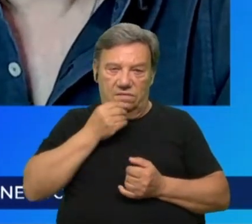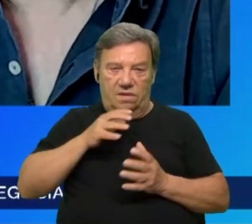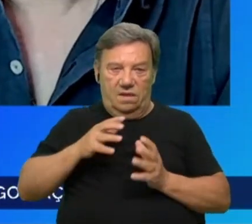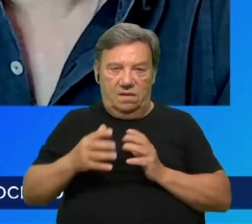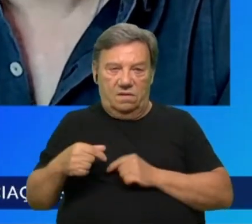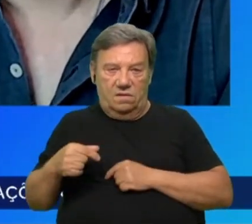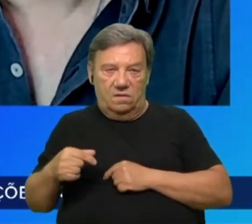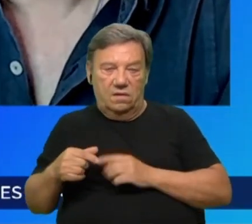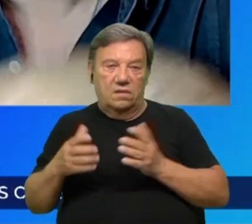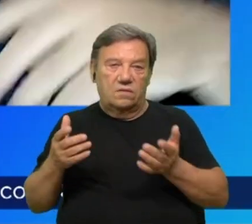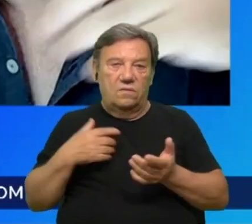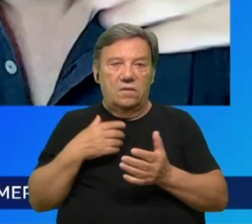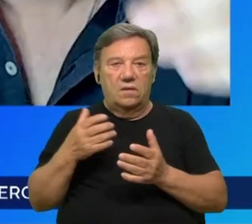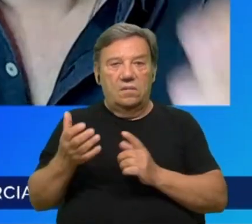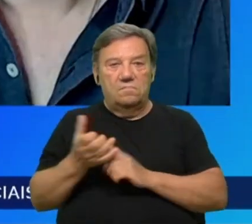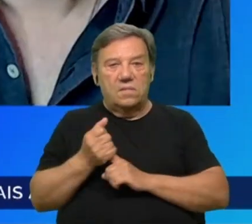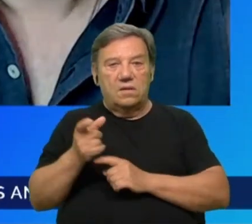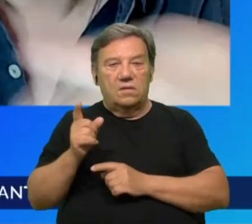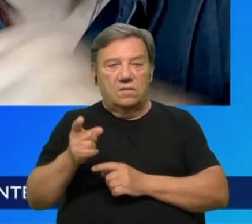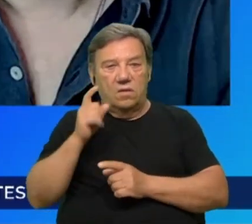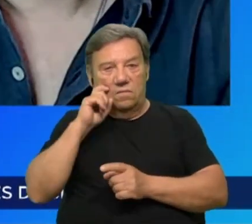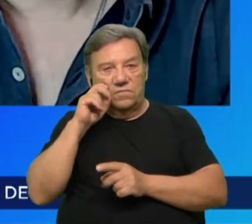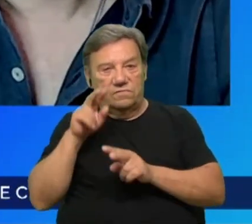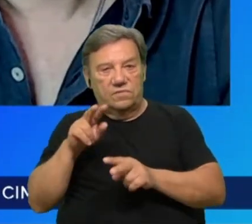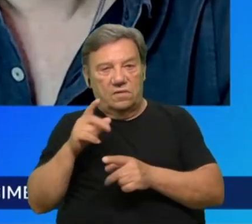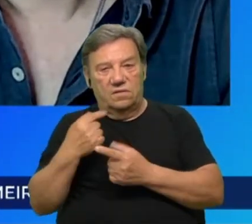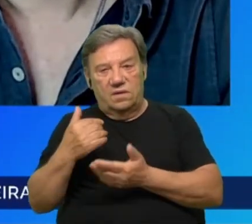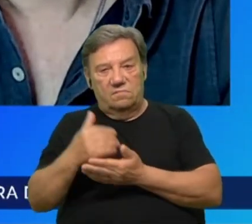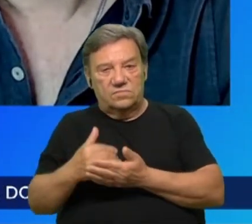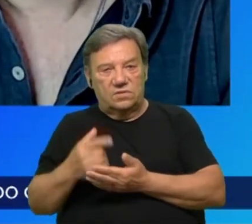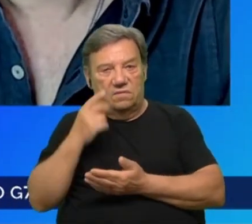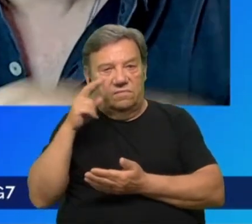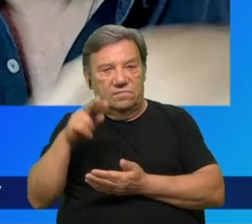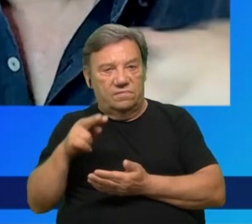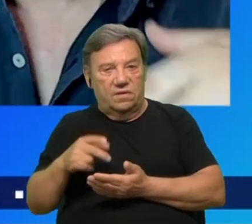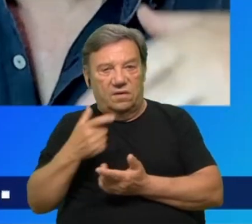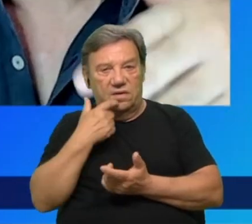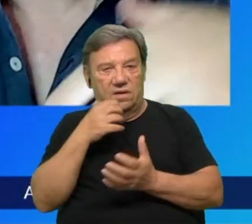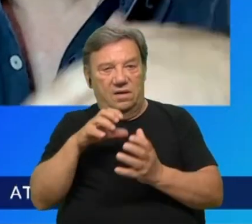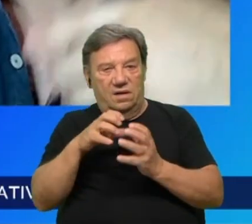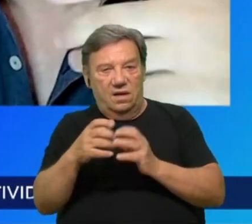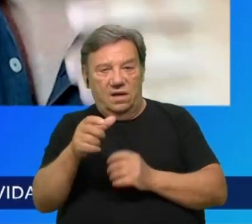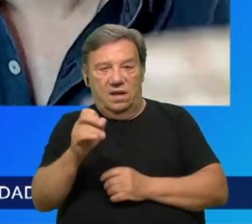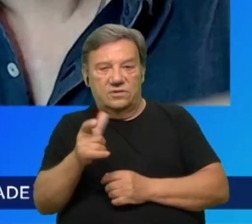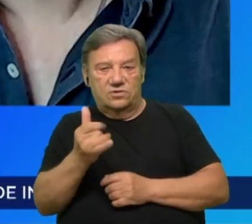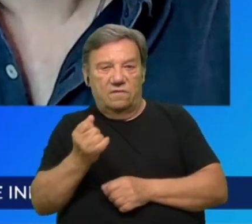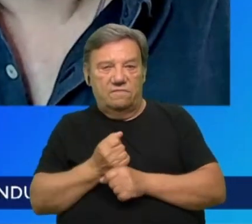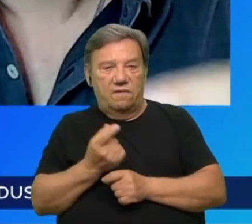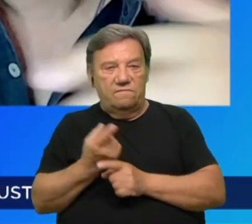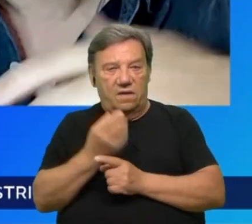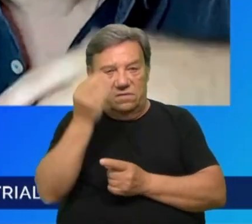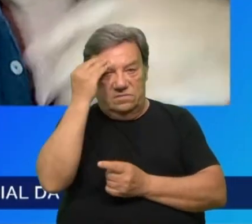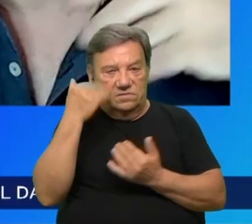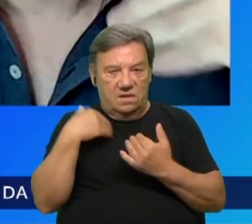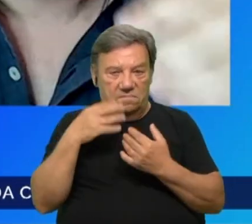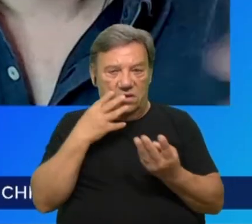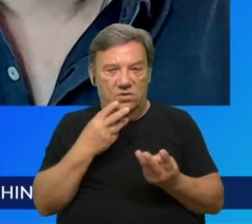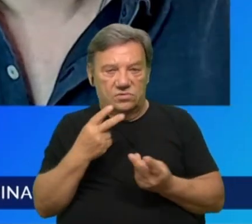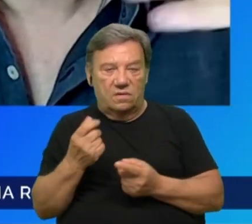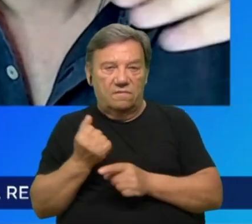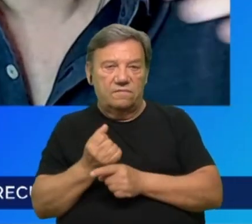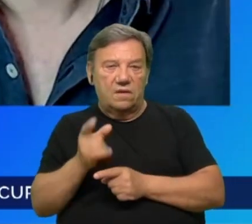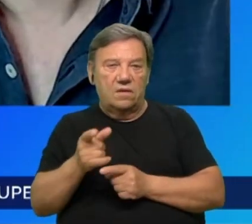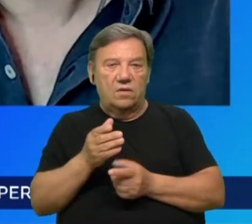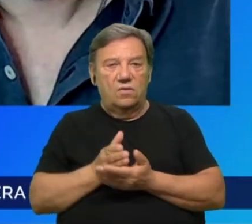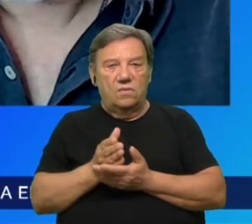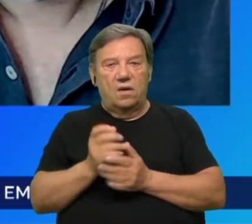Terra? E então pegaram nas observações que temos de alguns desses asteroides, fizeram várias simulações que ficaram a